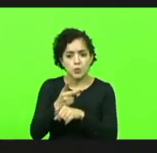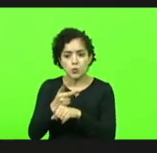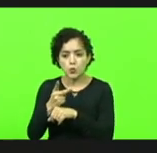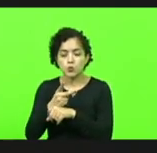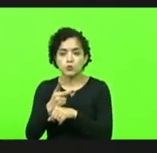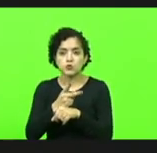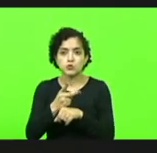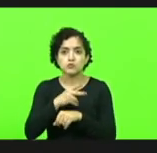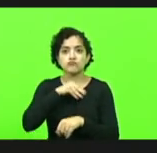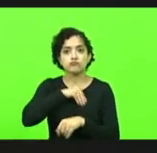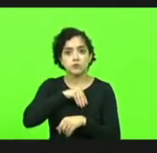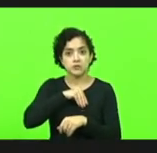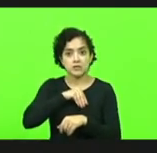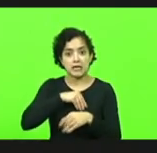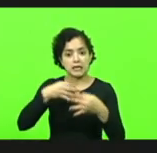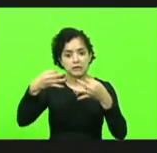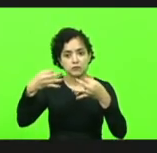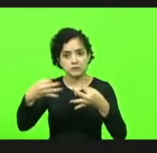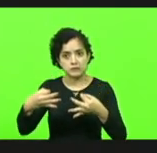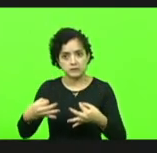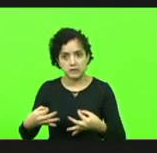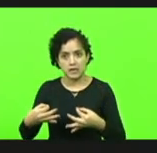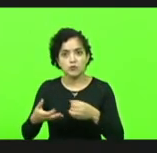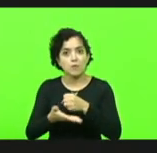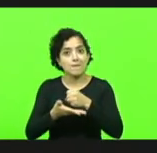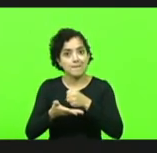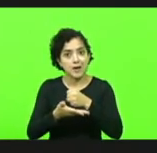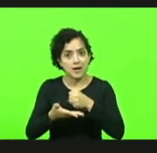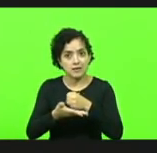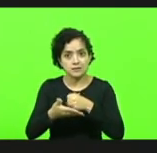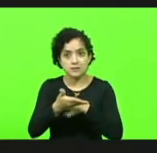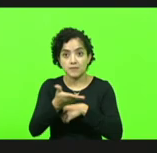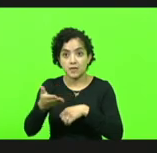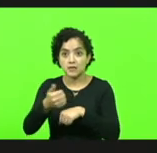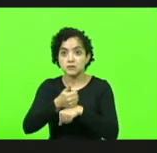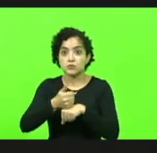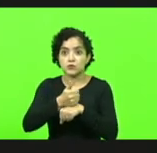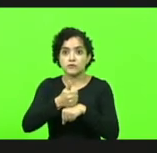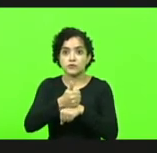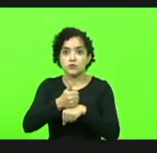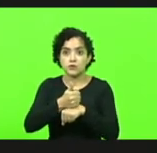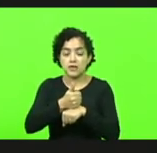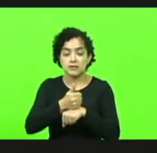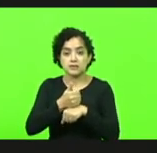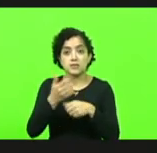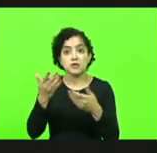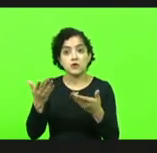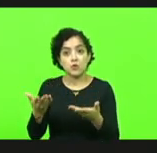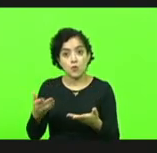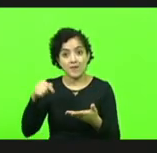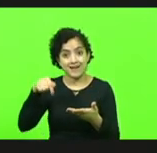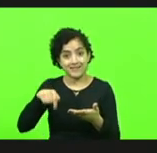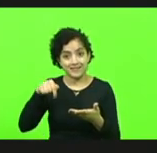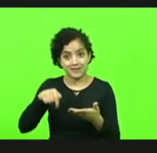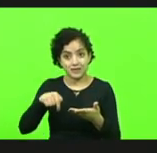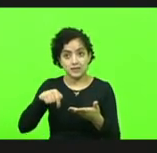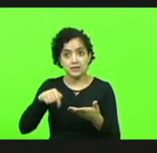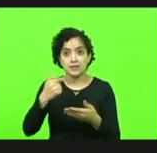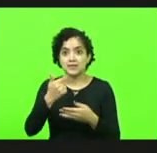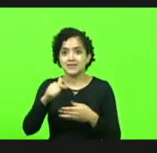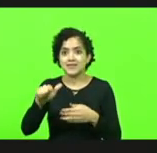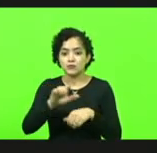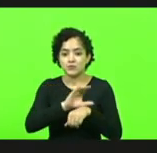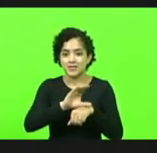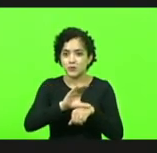piso salarial de base para esses profissionais. E como aqui em Jaraguá não há cursos